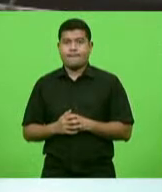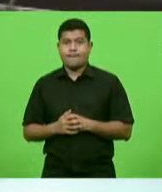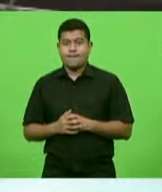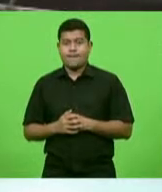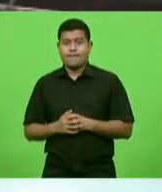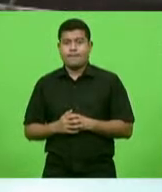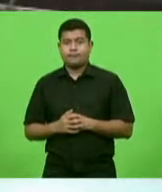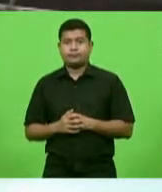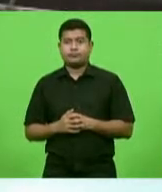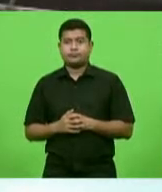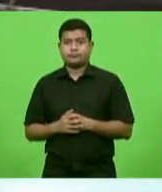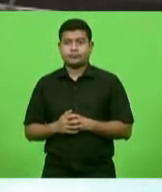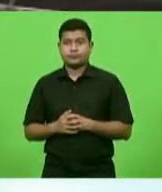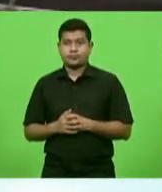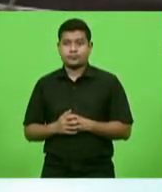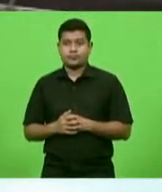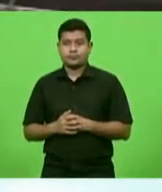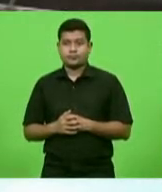da Silva.